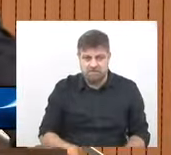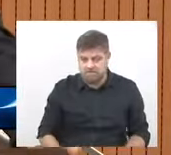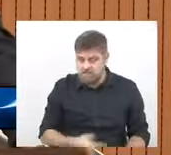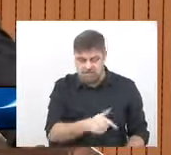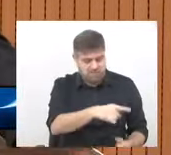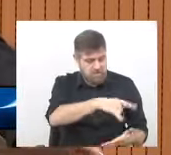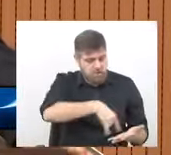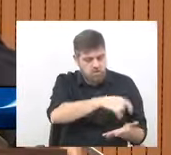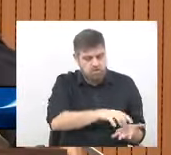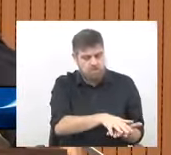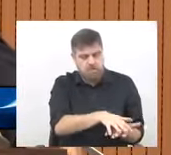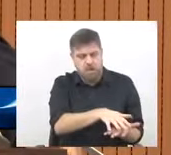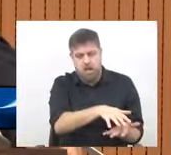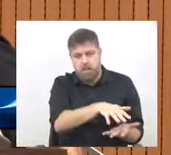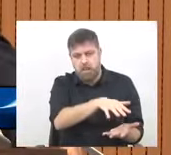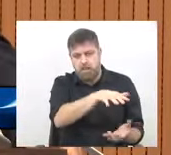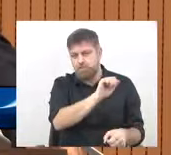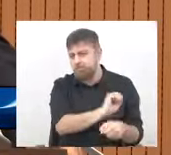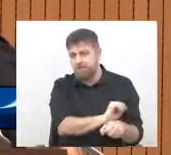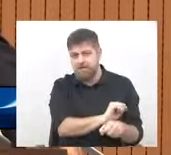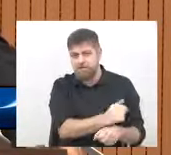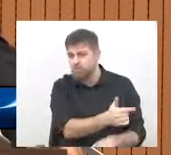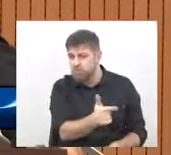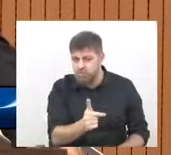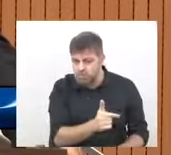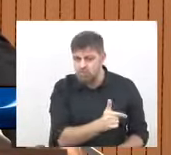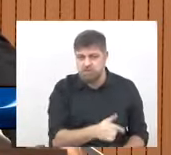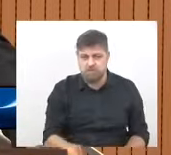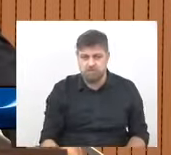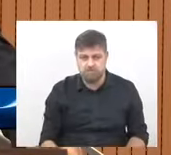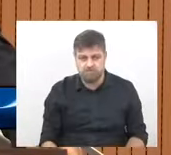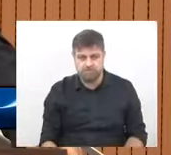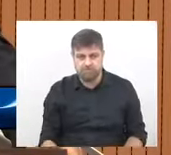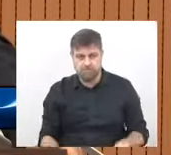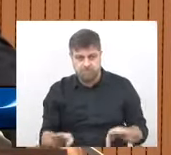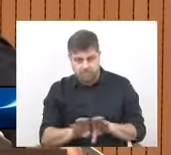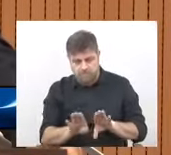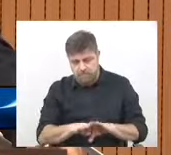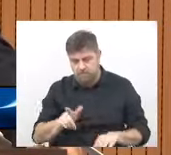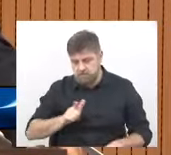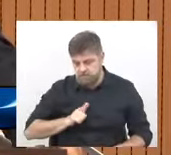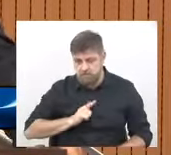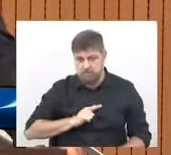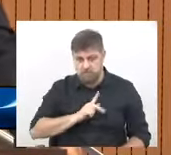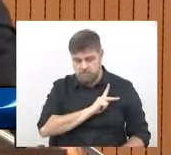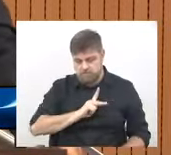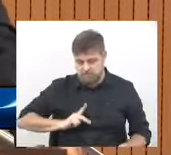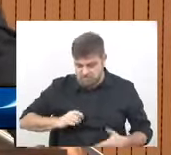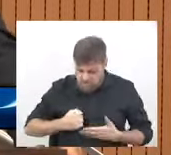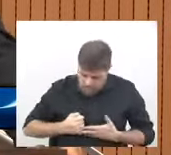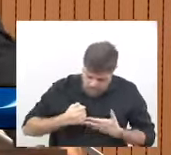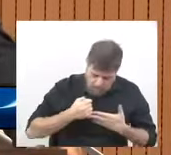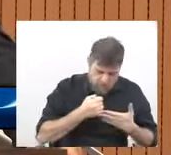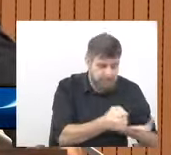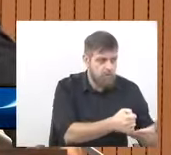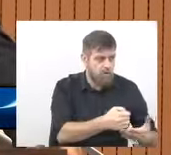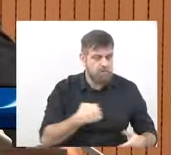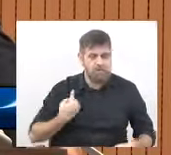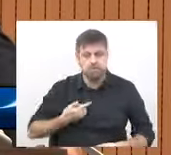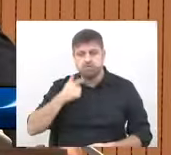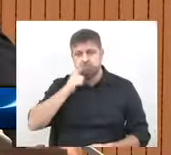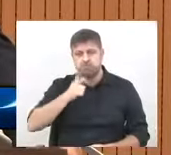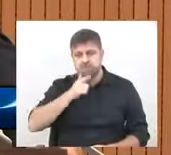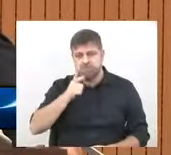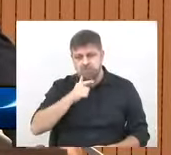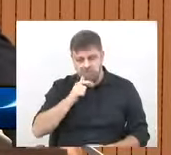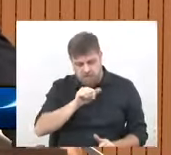processos na nossa comissão parados. Pelo contrário, também com o apoio dessa presidência, pudemos